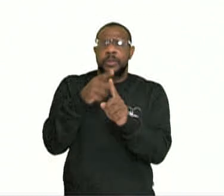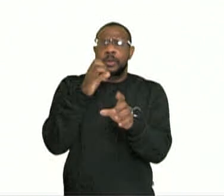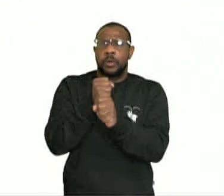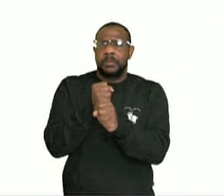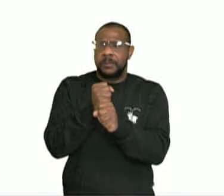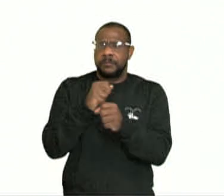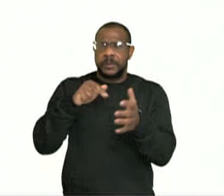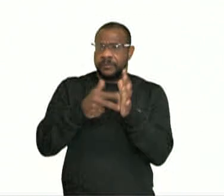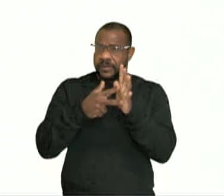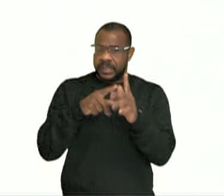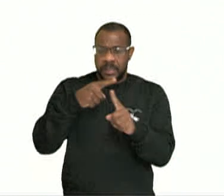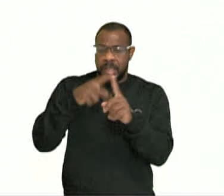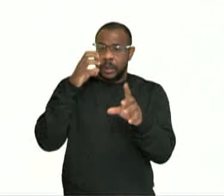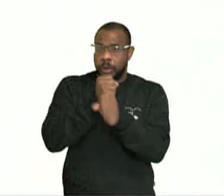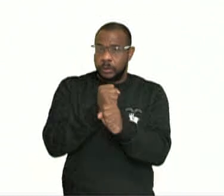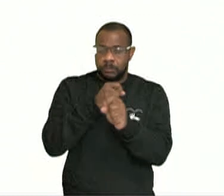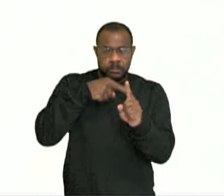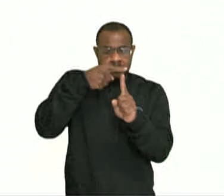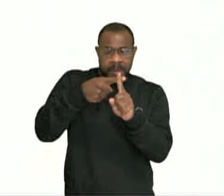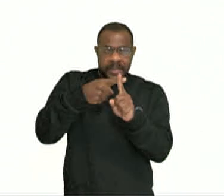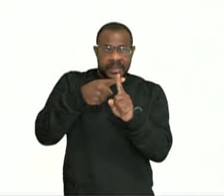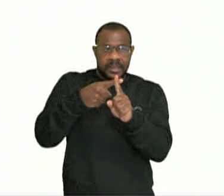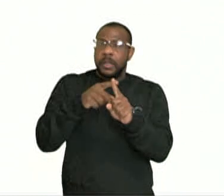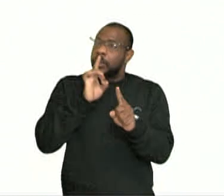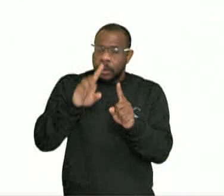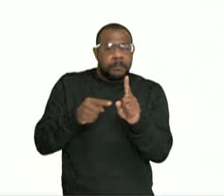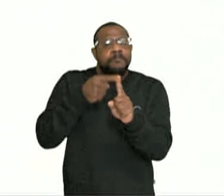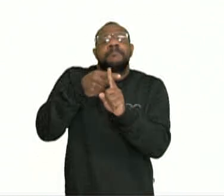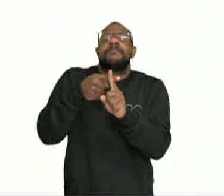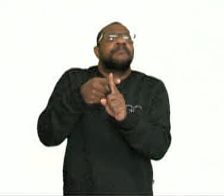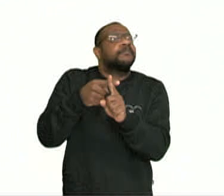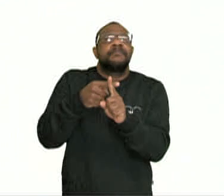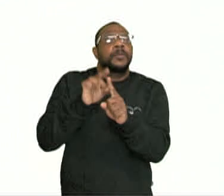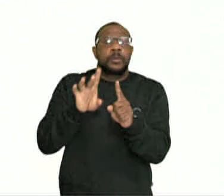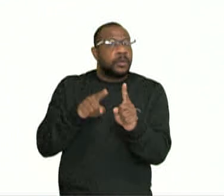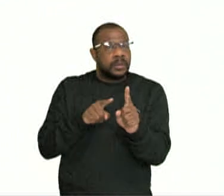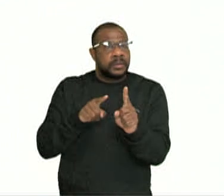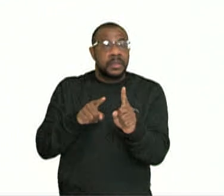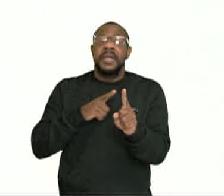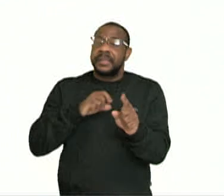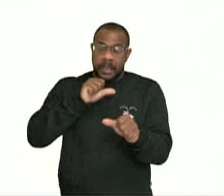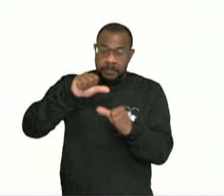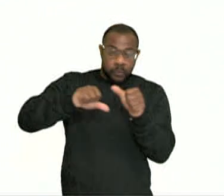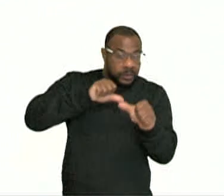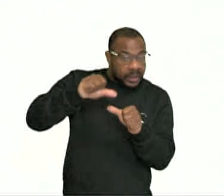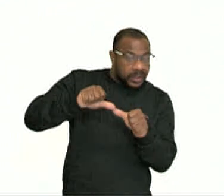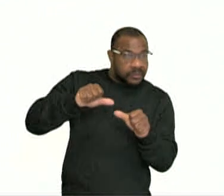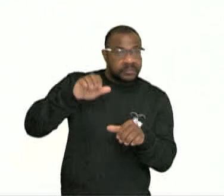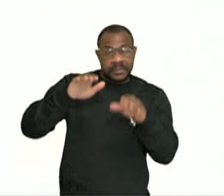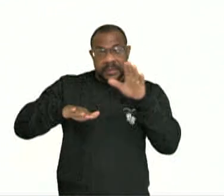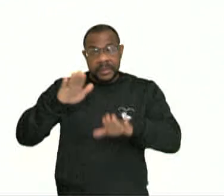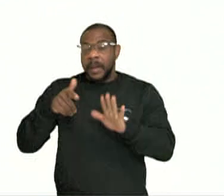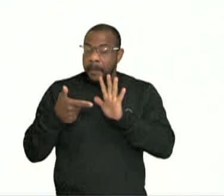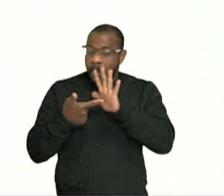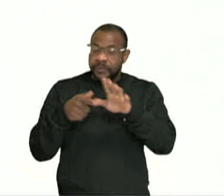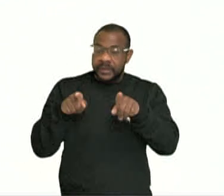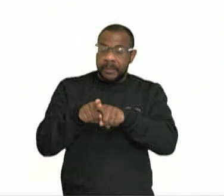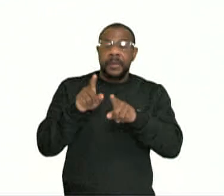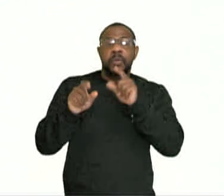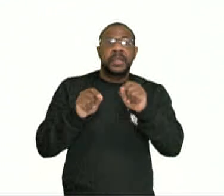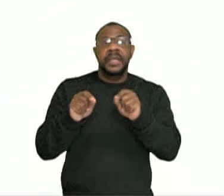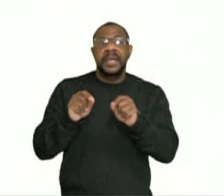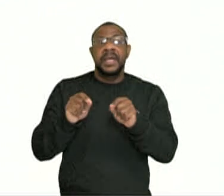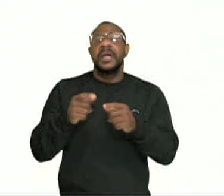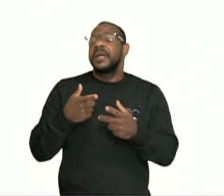somar. Mas ali ele não está só somando, ele está alternando e ele está nos mostrando que aquilo que vai